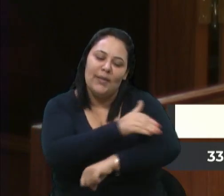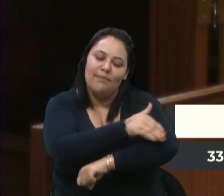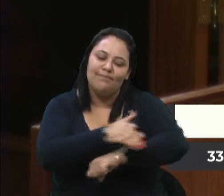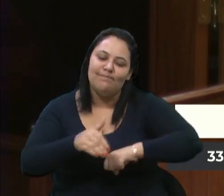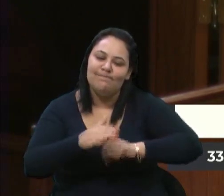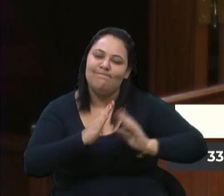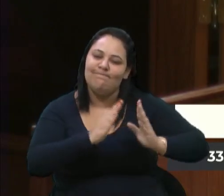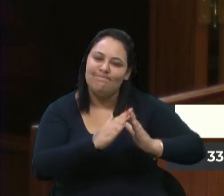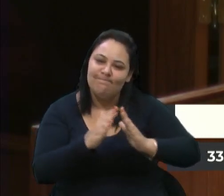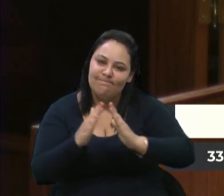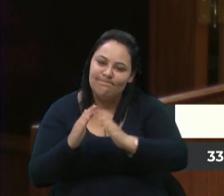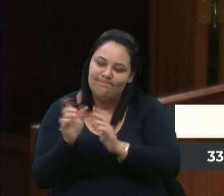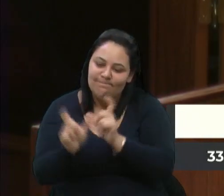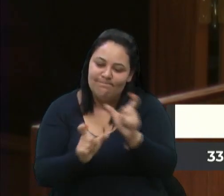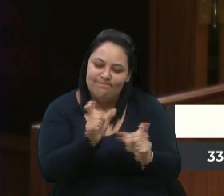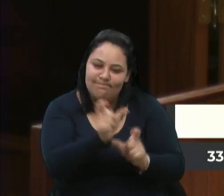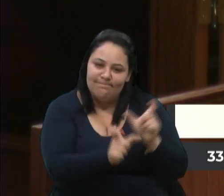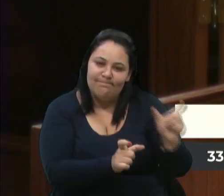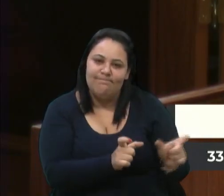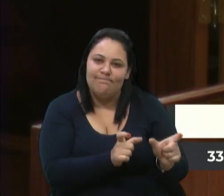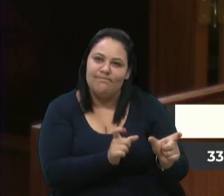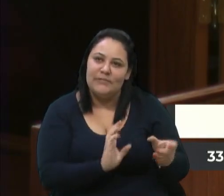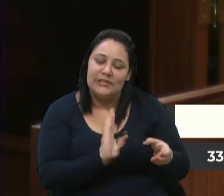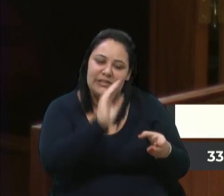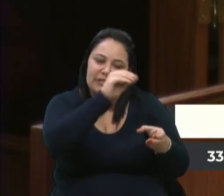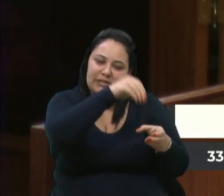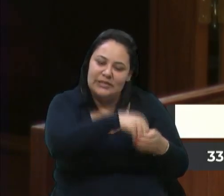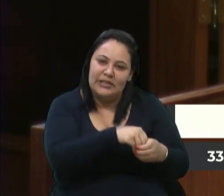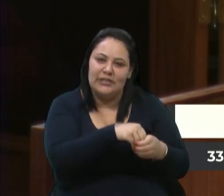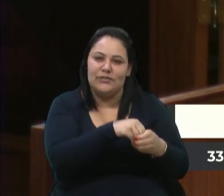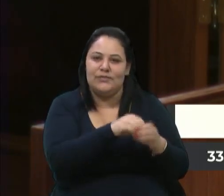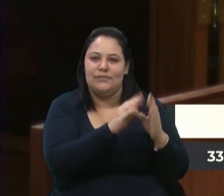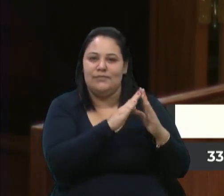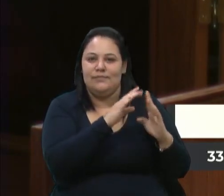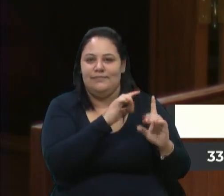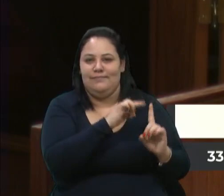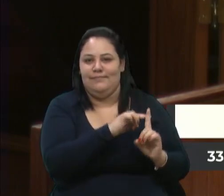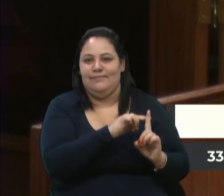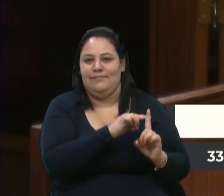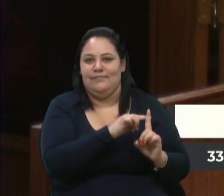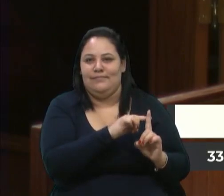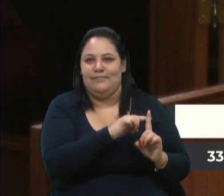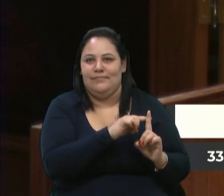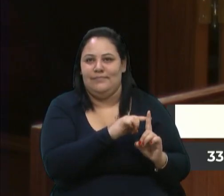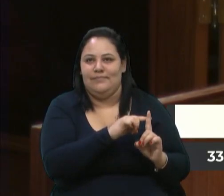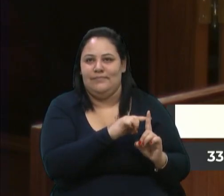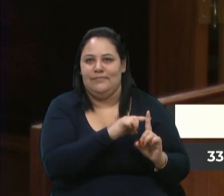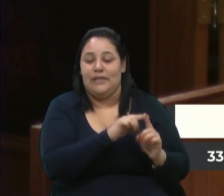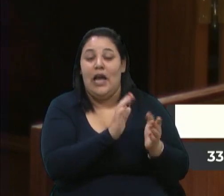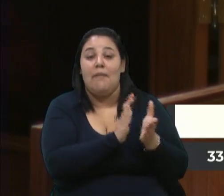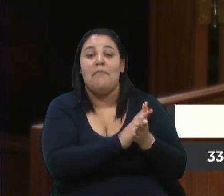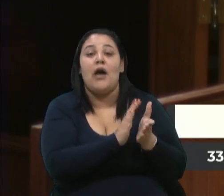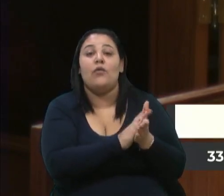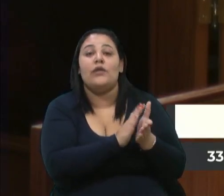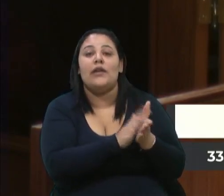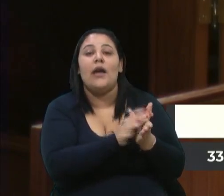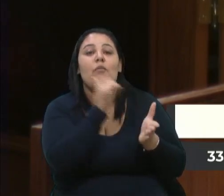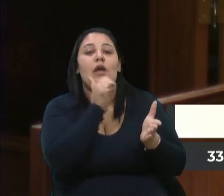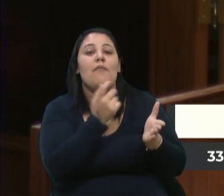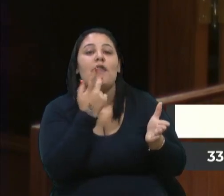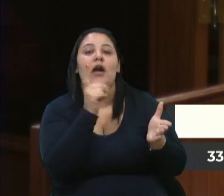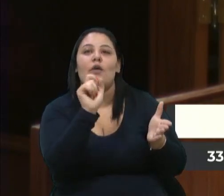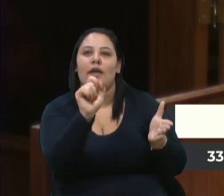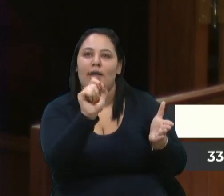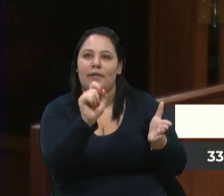rua dentro da mitra diocesana, que não é a melhor condição. Aplaudem ela para dizer para ela o seguinte: é